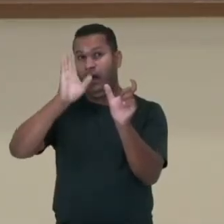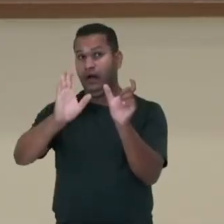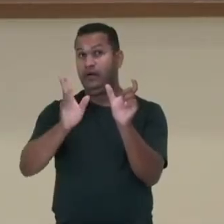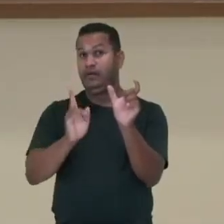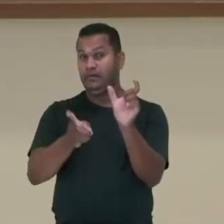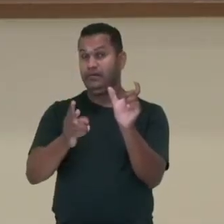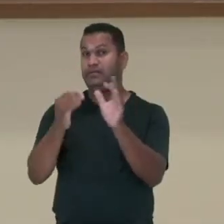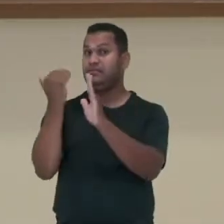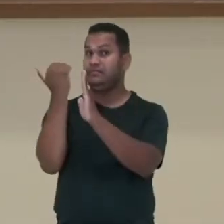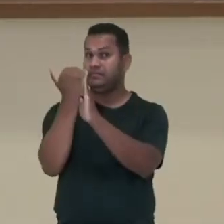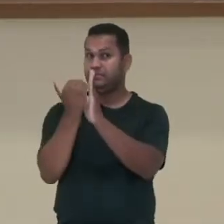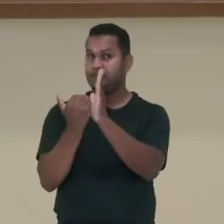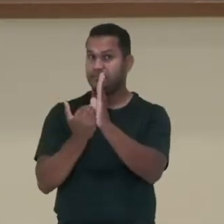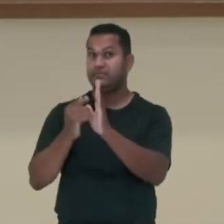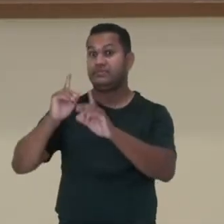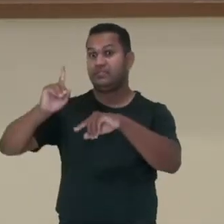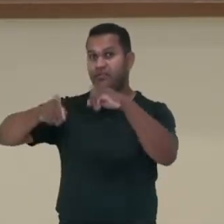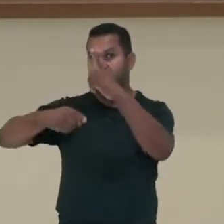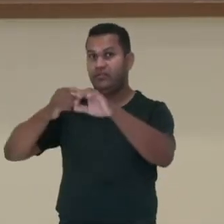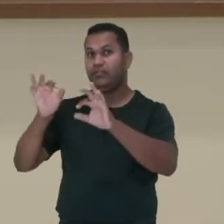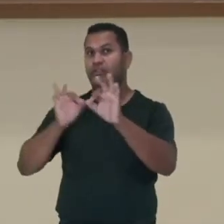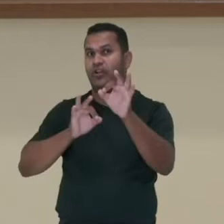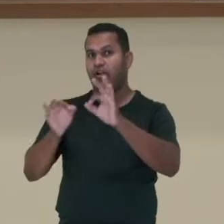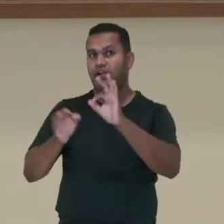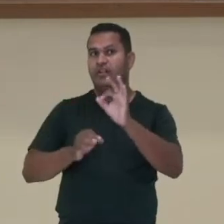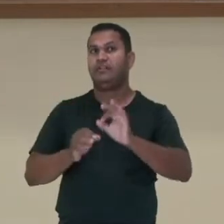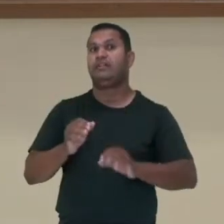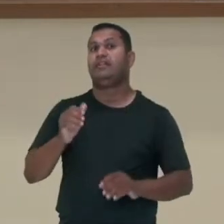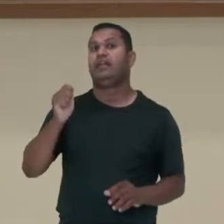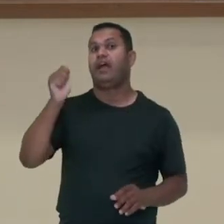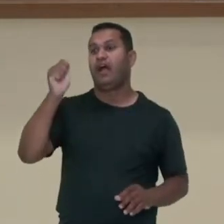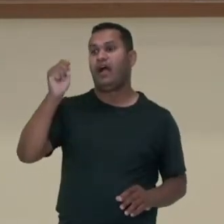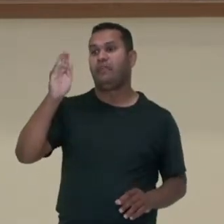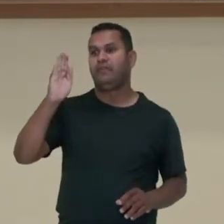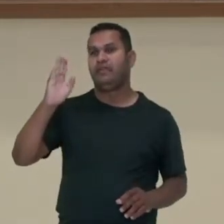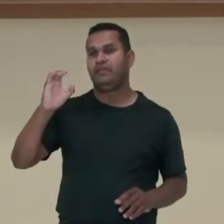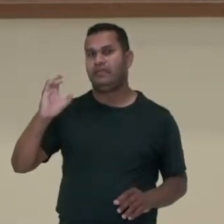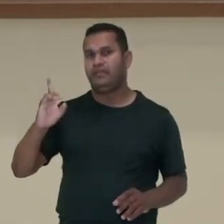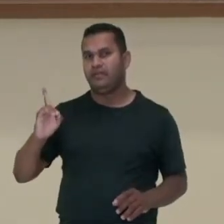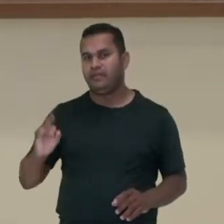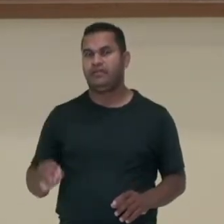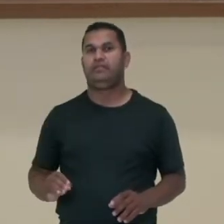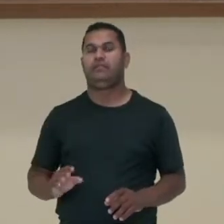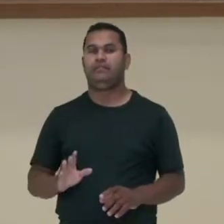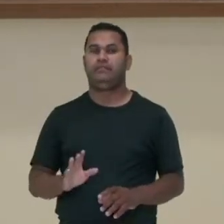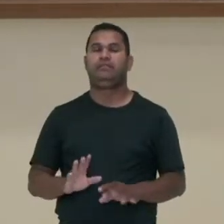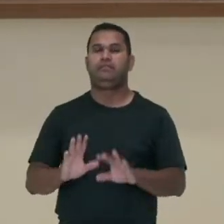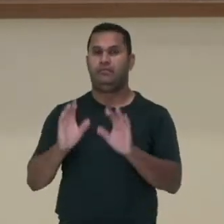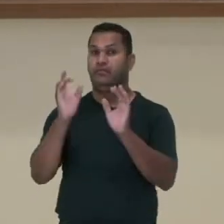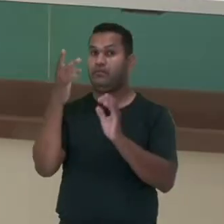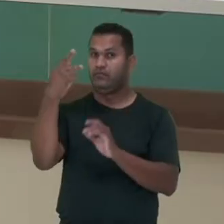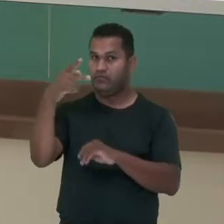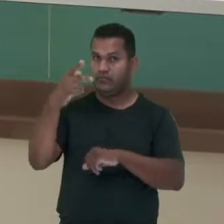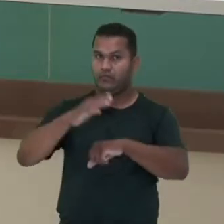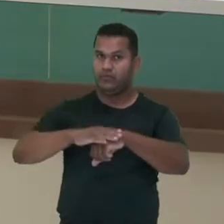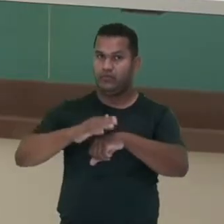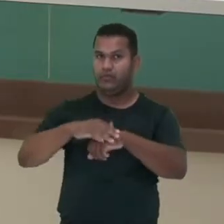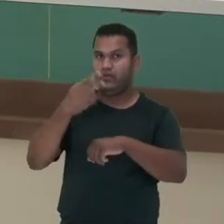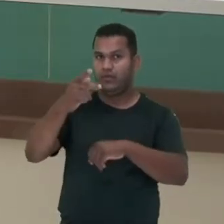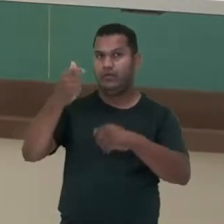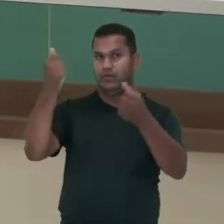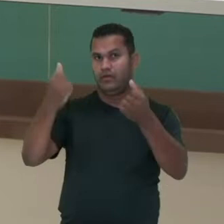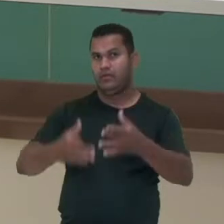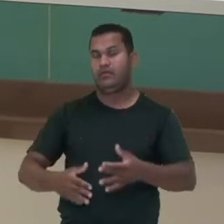alfabética, depois você organiza isso. Mas eu vou começar a partir de gene, porque é necessário, né? O que é um gene? Nós temos